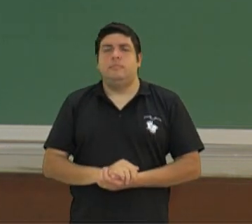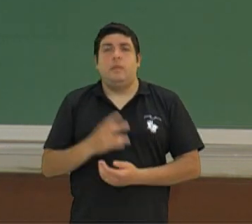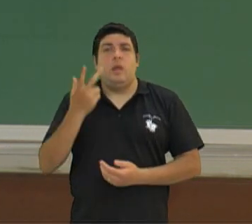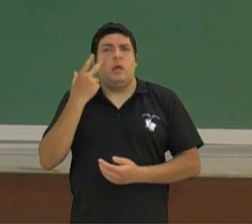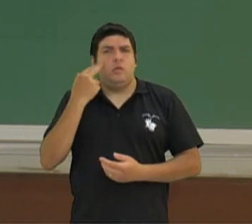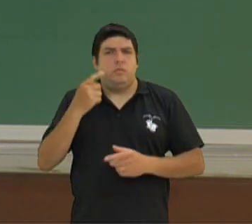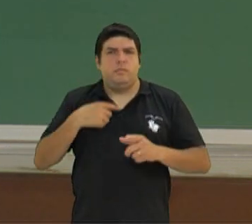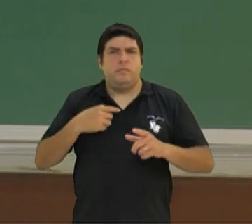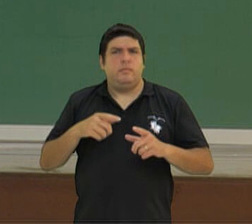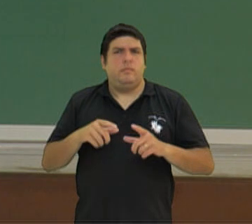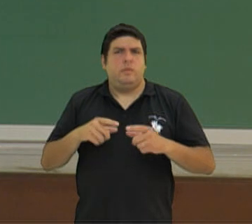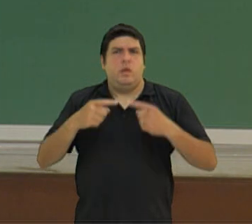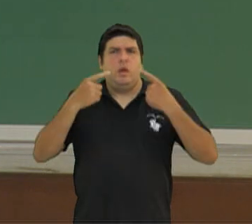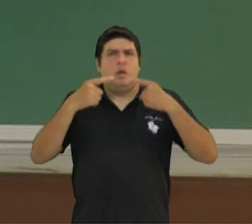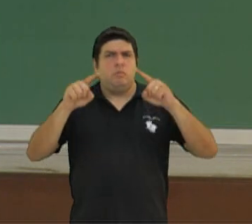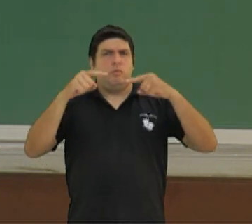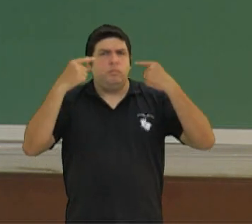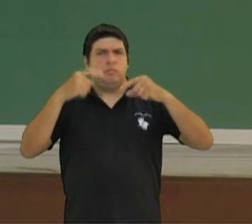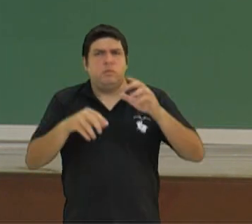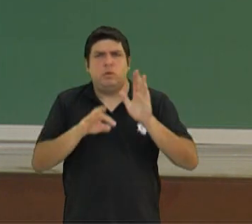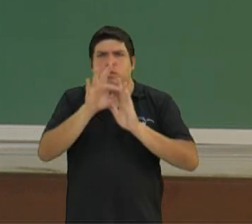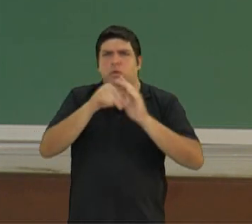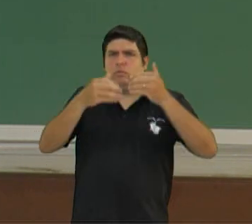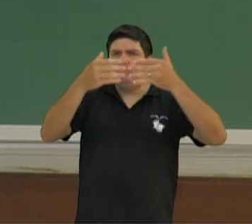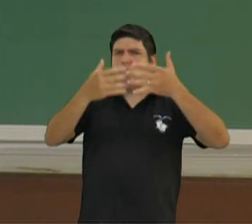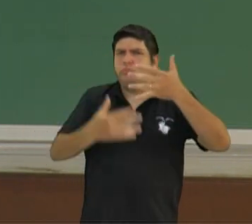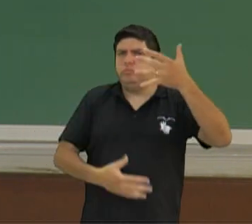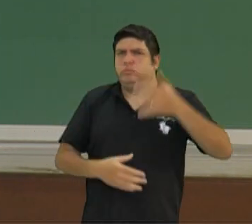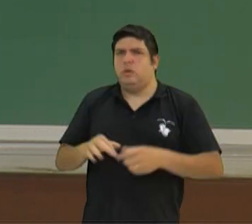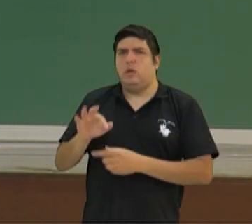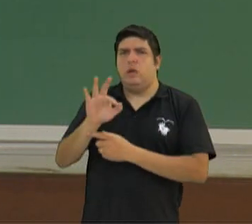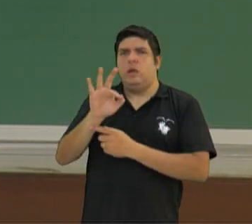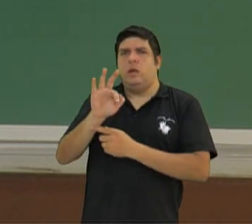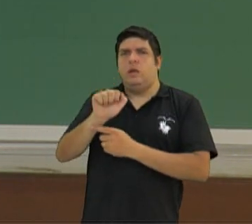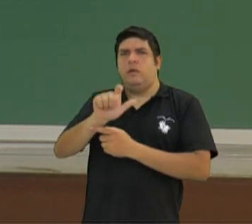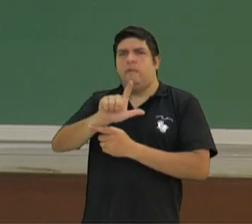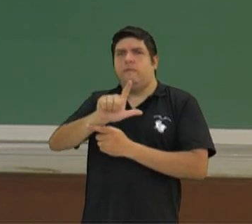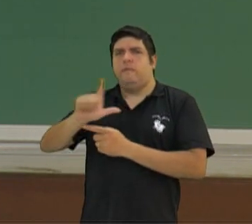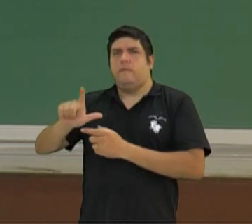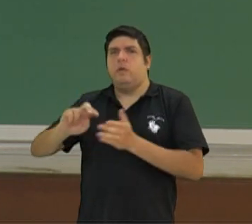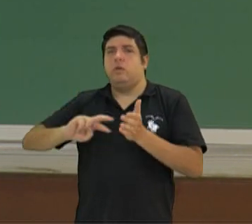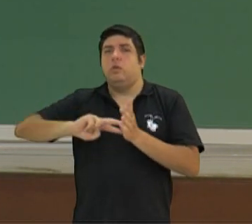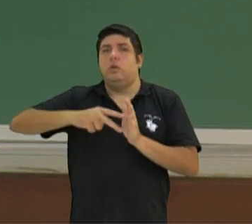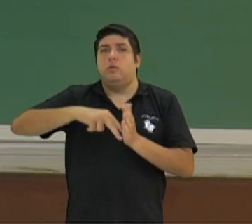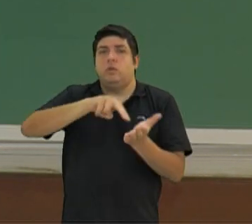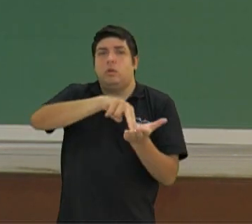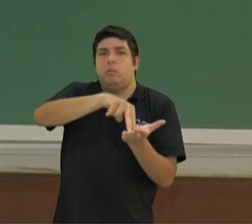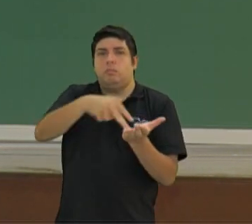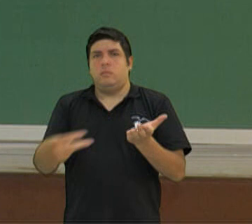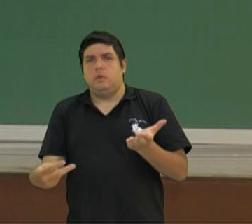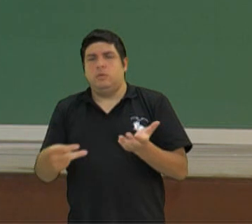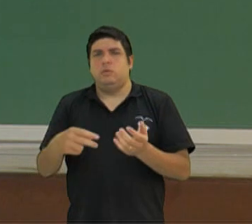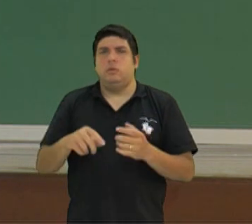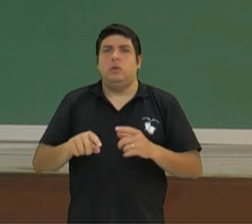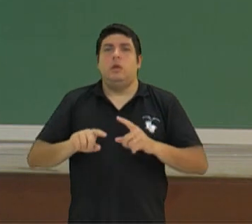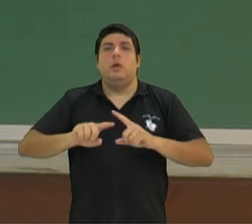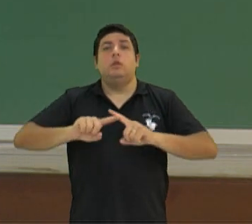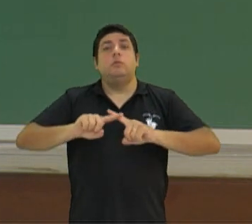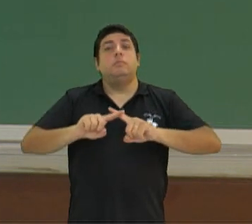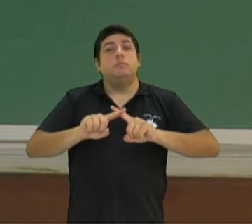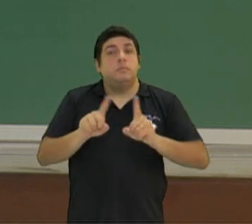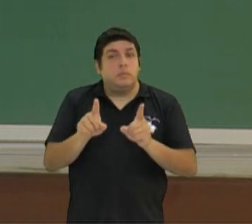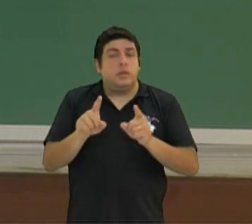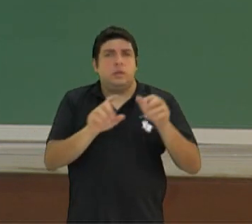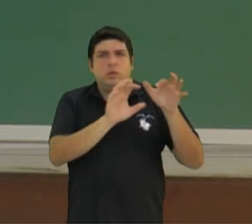em letra de música, por exemplo, a palavra fall, que significa cair, tá? O verbo. Mas também ela tem, dentro